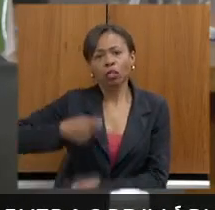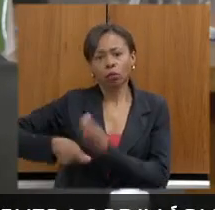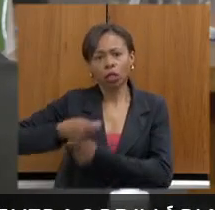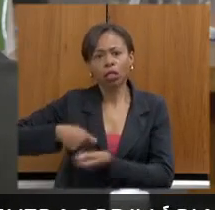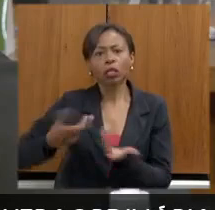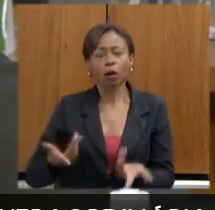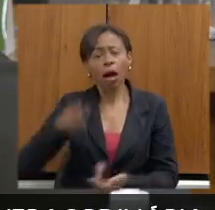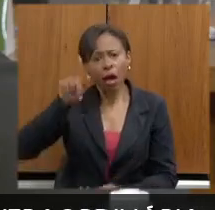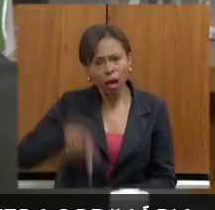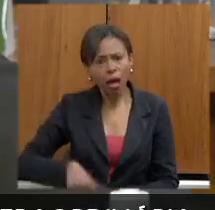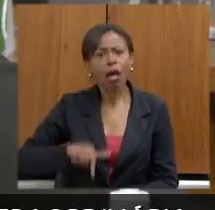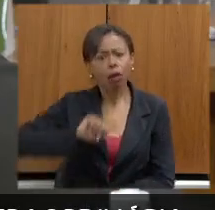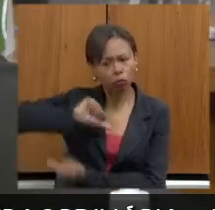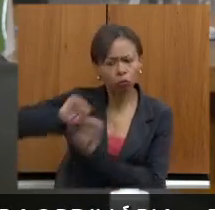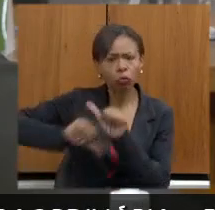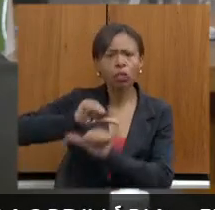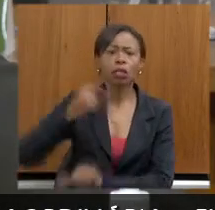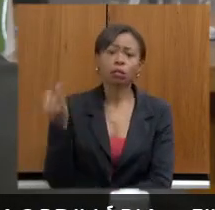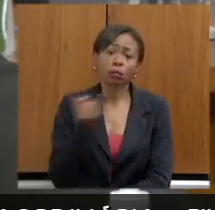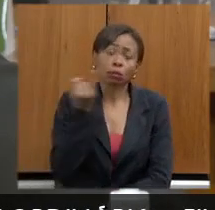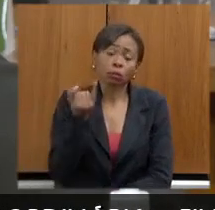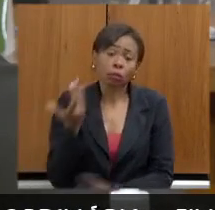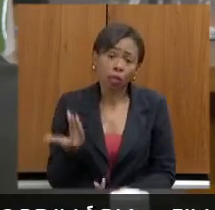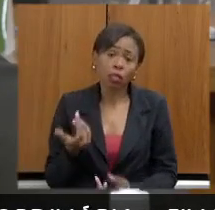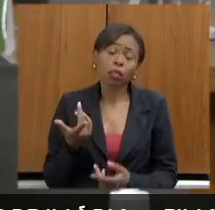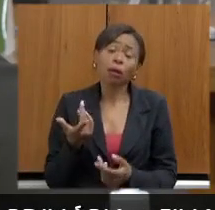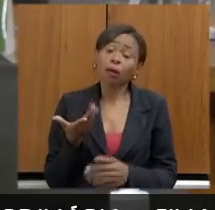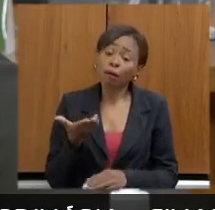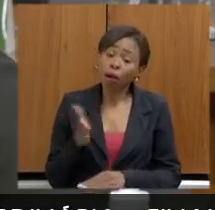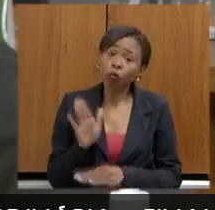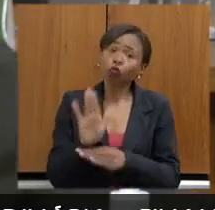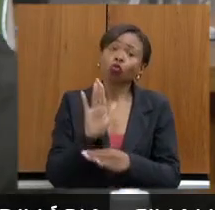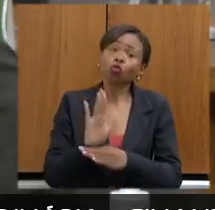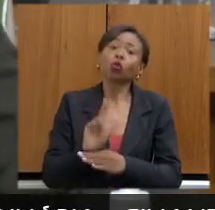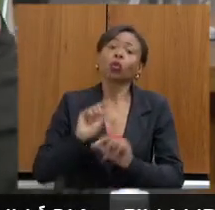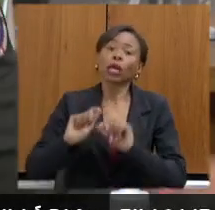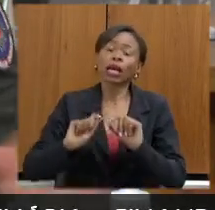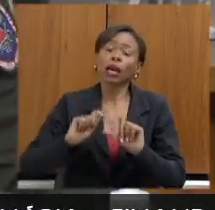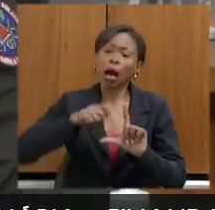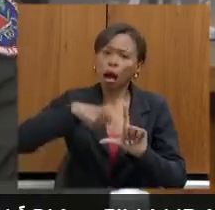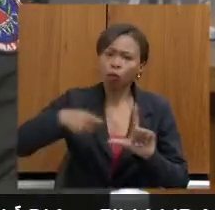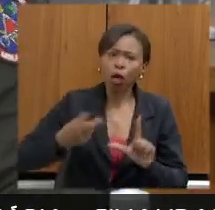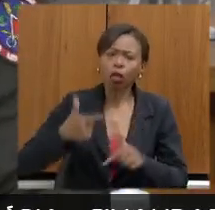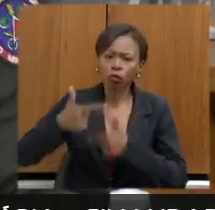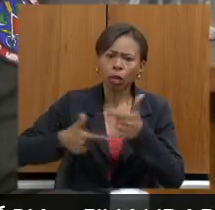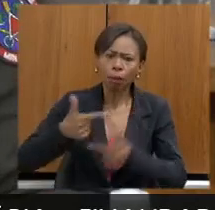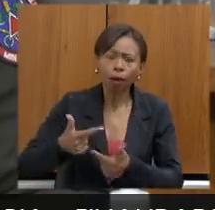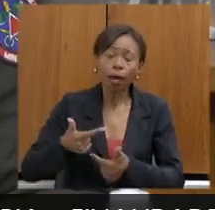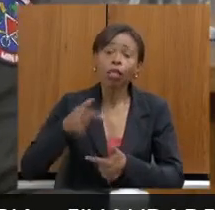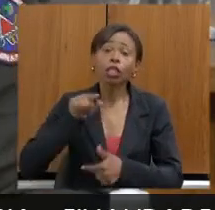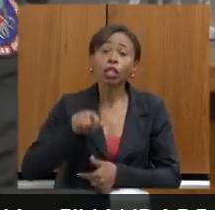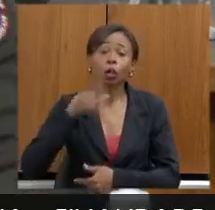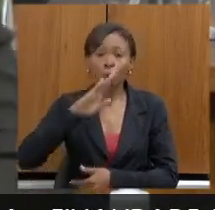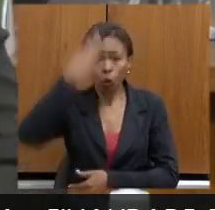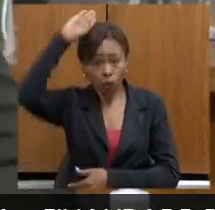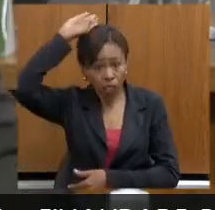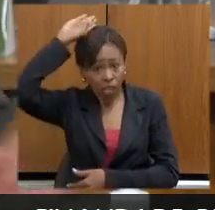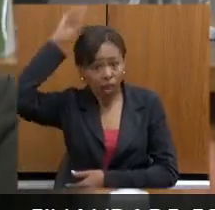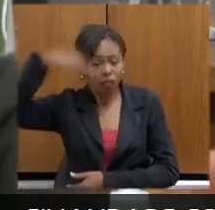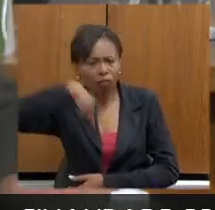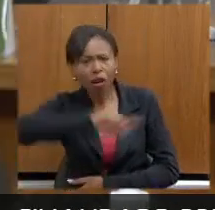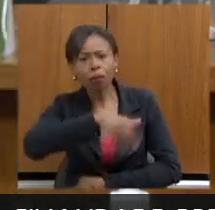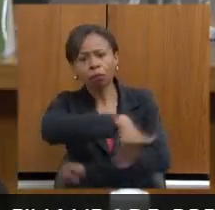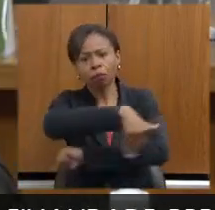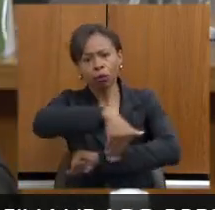reengenharia importante valorizando a operacionalidade e colocando o bombeiro militar na rua para o atendimento à